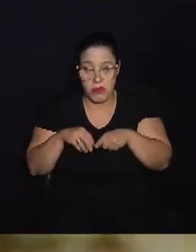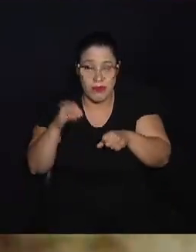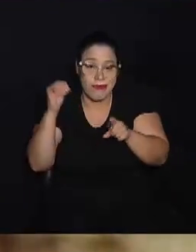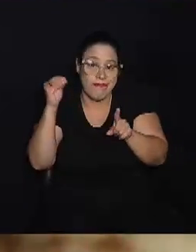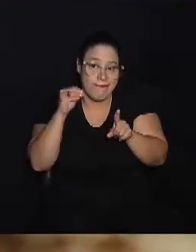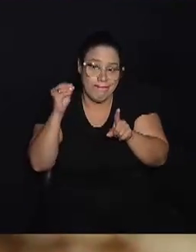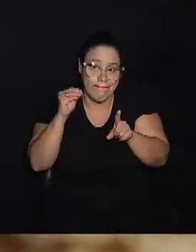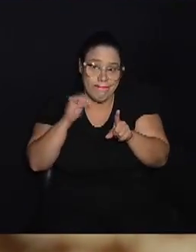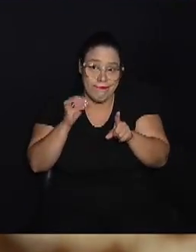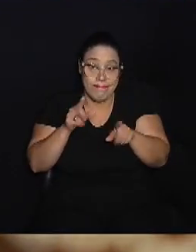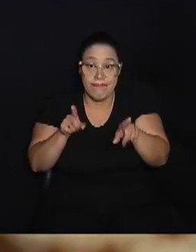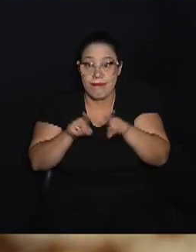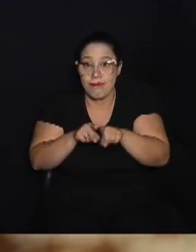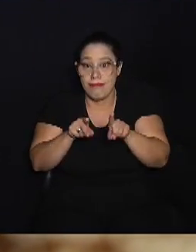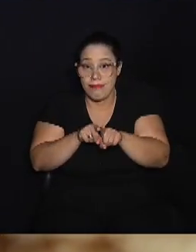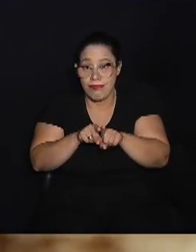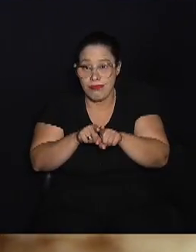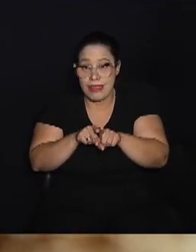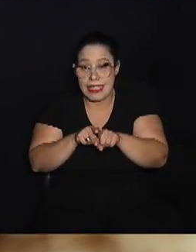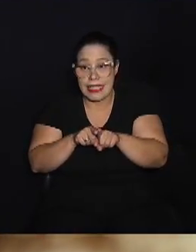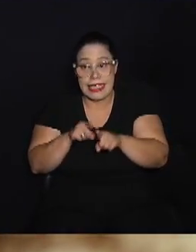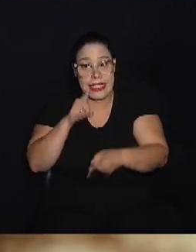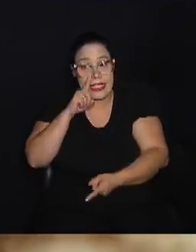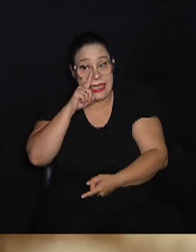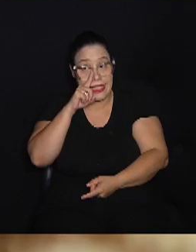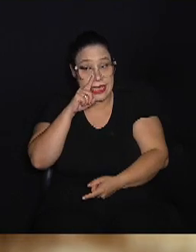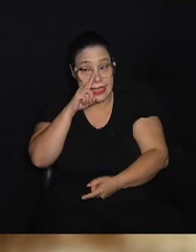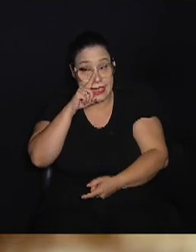vulneráveis também correm um grande risco.